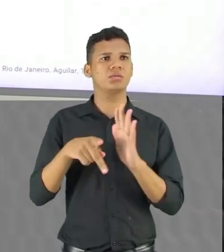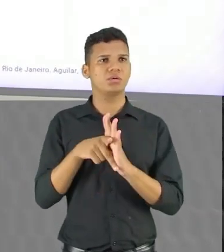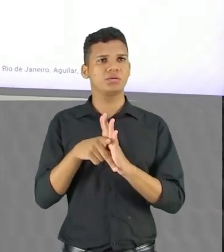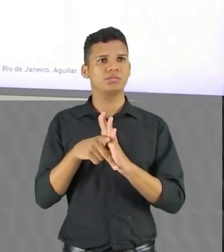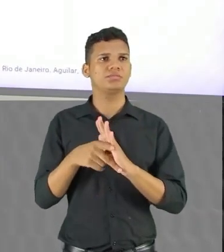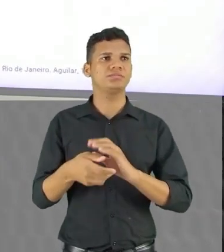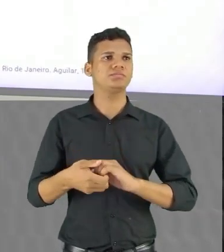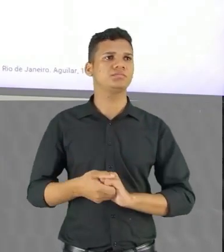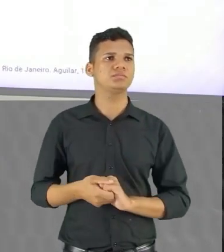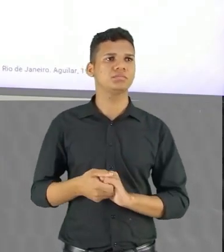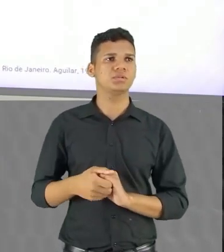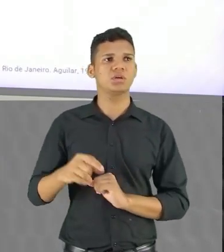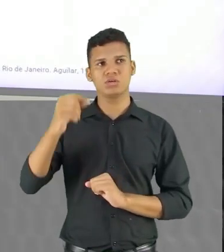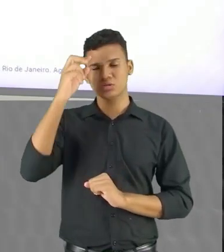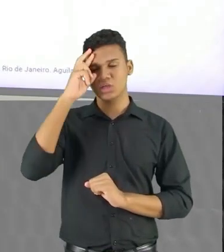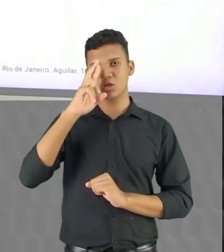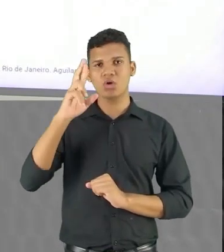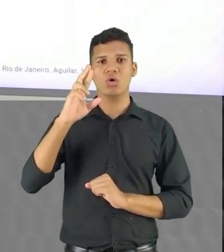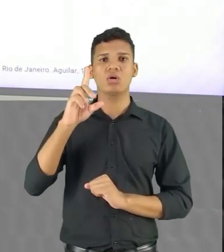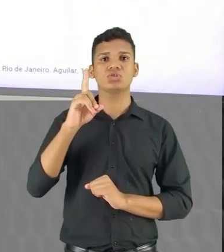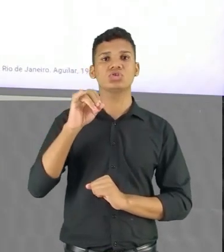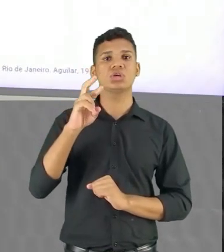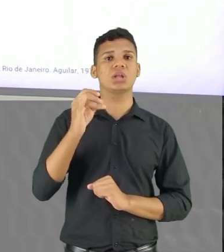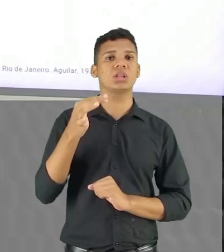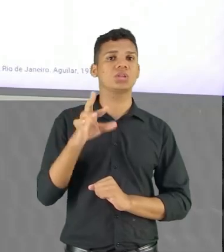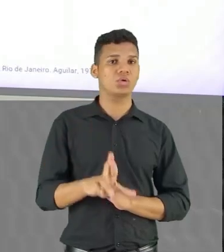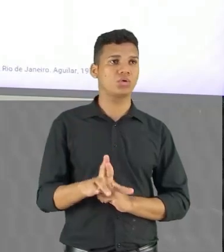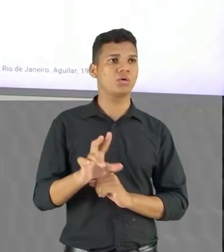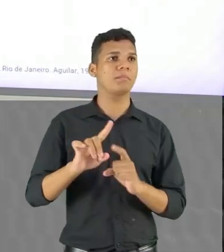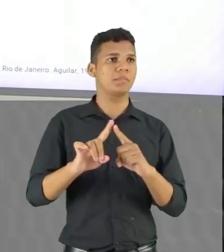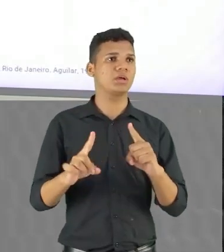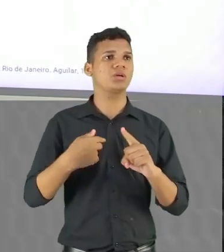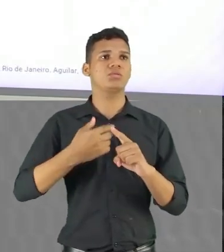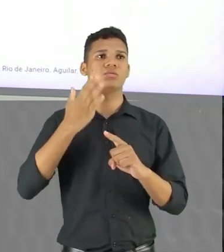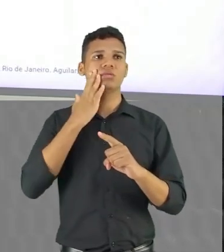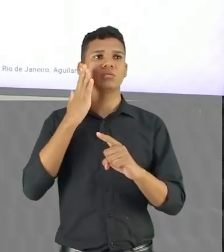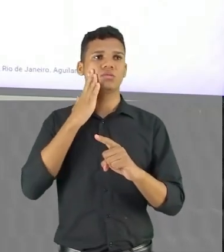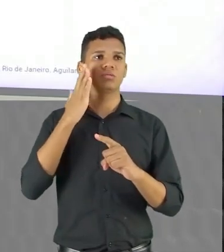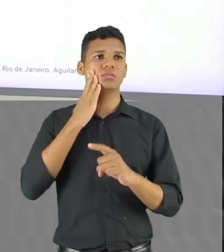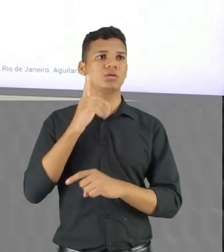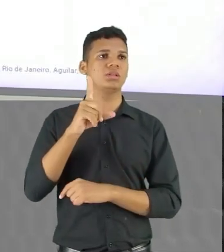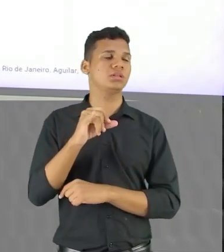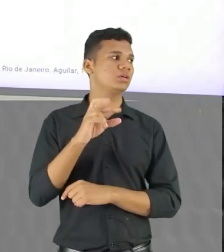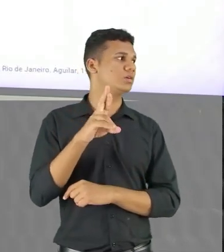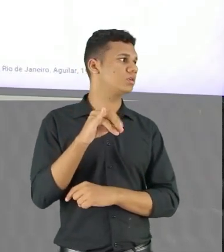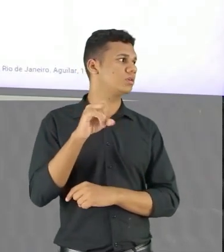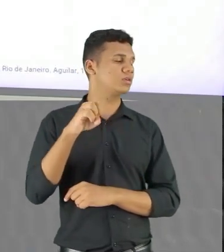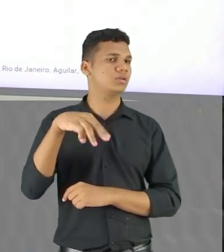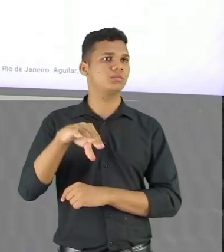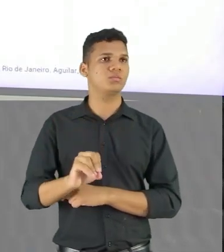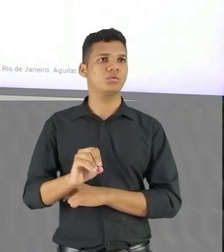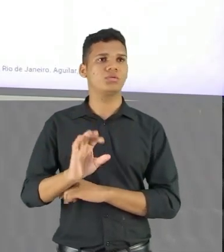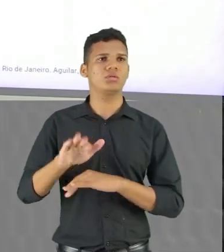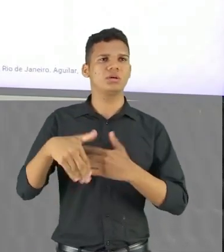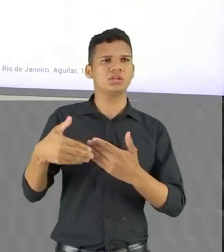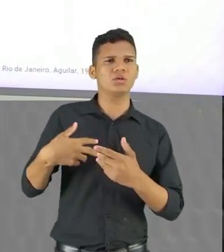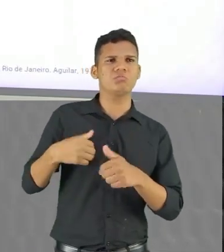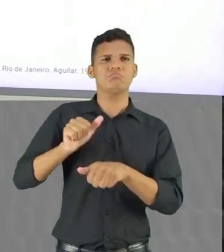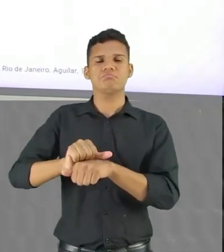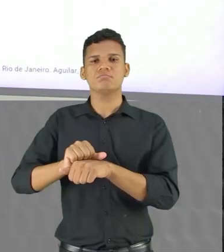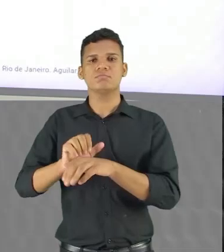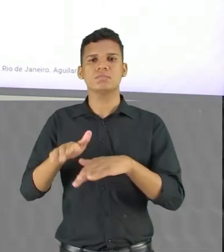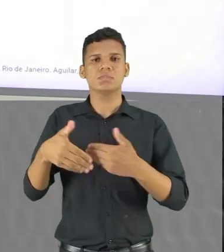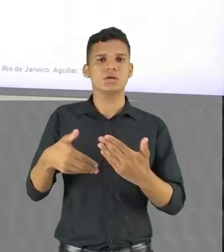apreço ao senhor diretor. Estou farto do lirismo que para e vai averiguar no